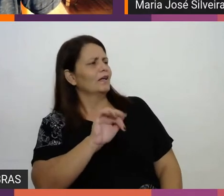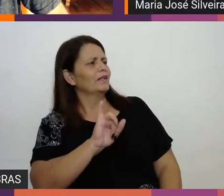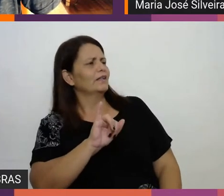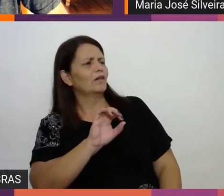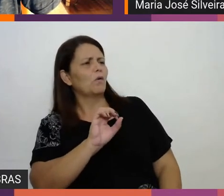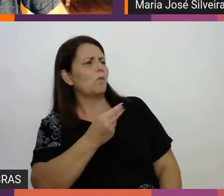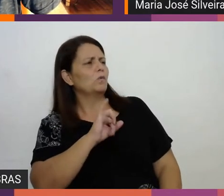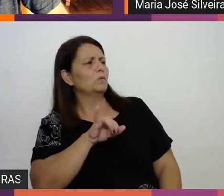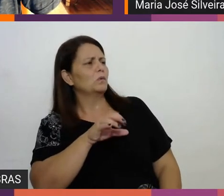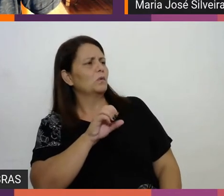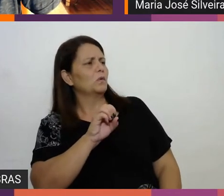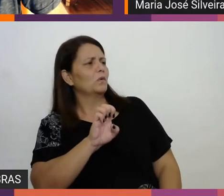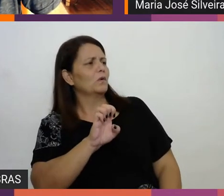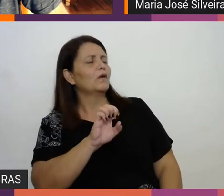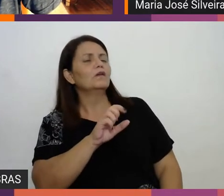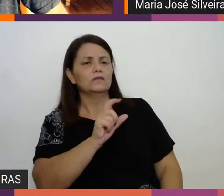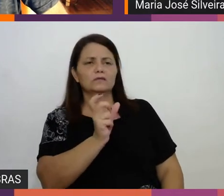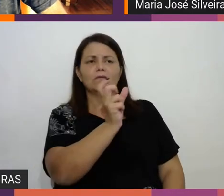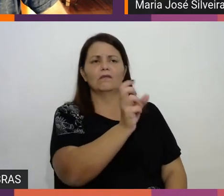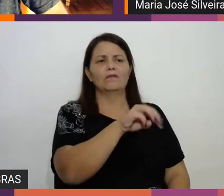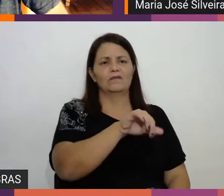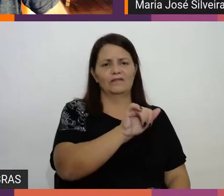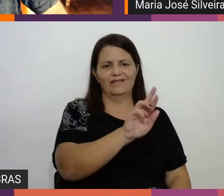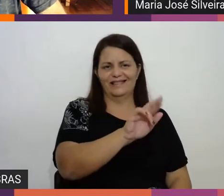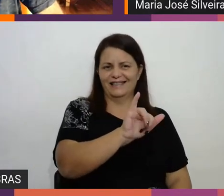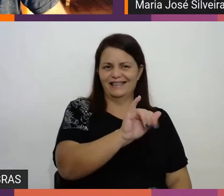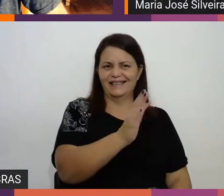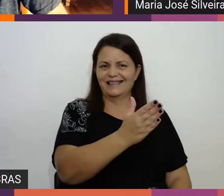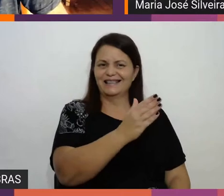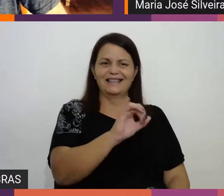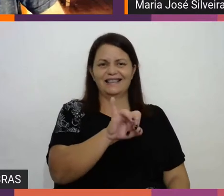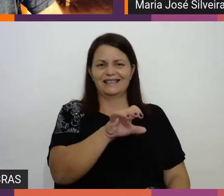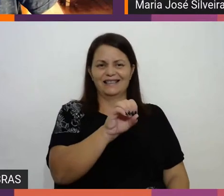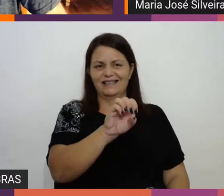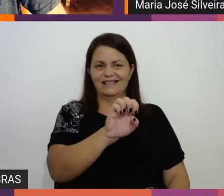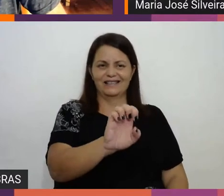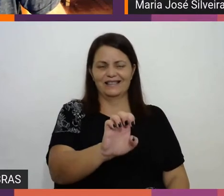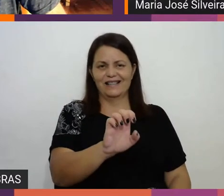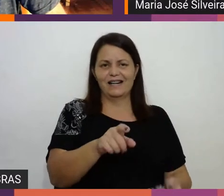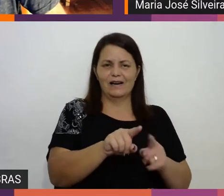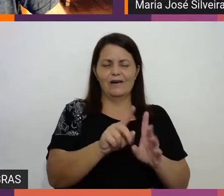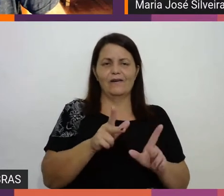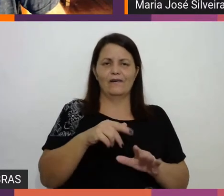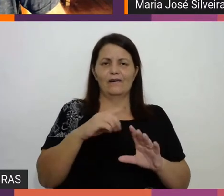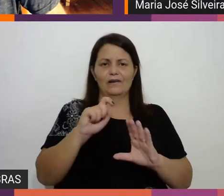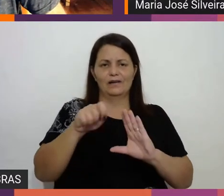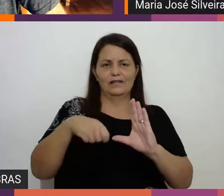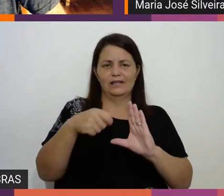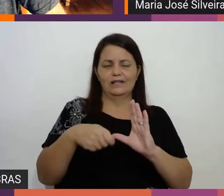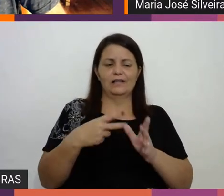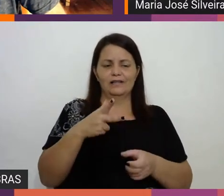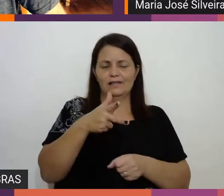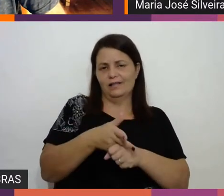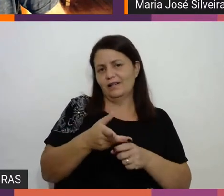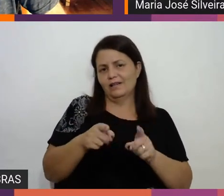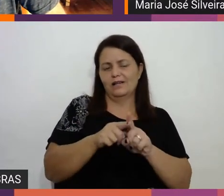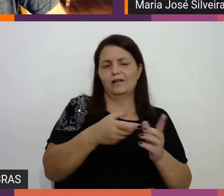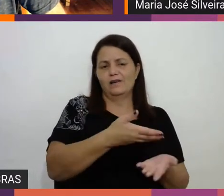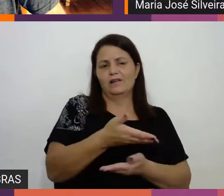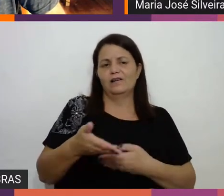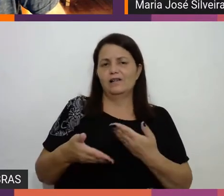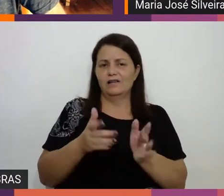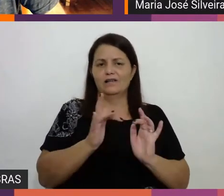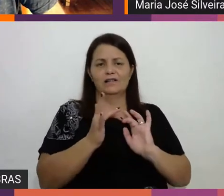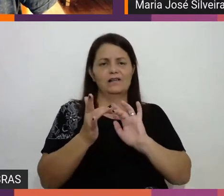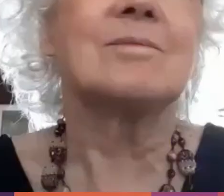Maria como é que você prefere Maria Luiza e a Maria José gravou sobre a relação dela com a Lygia